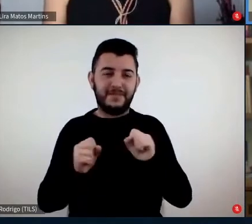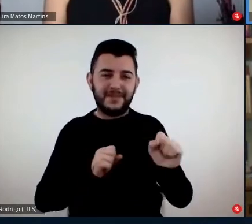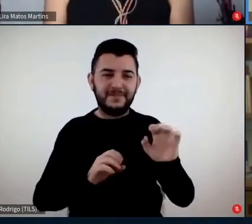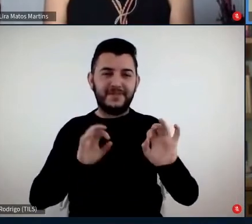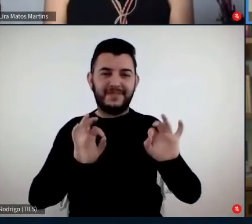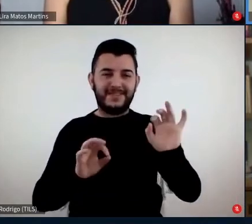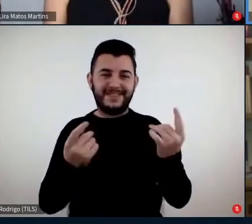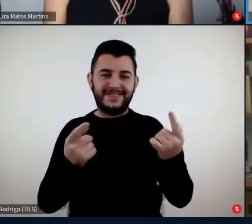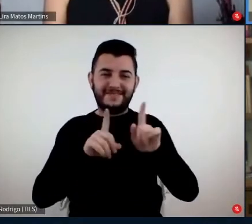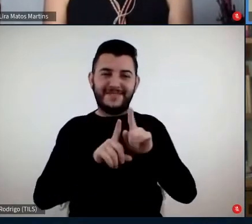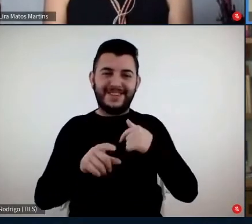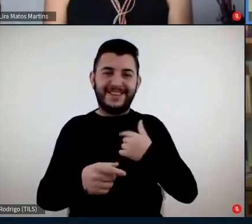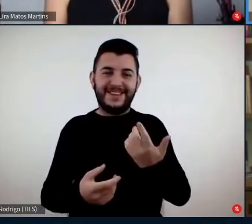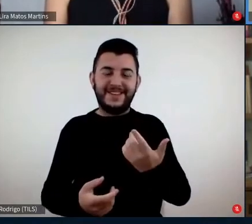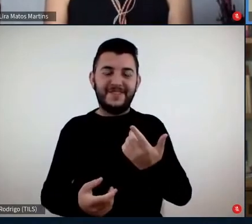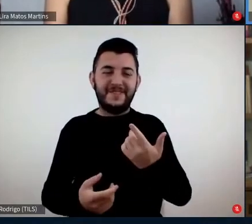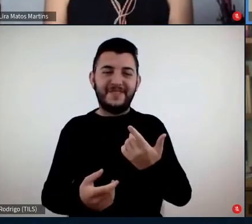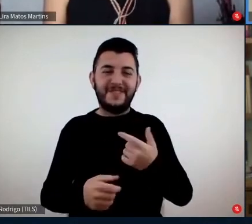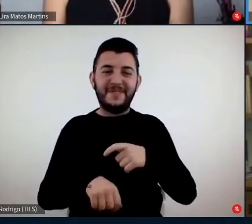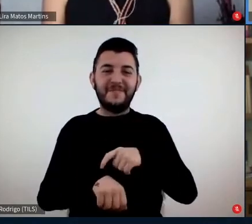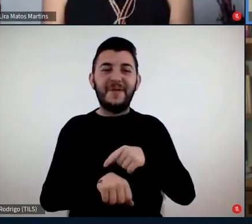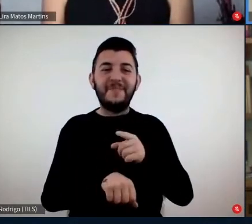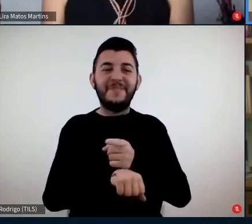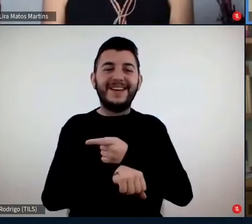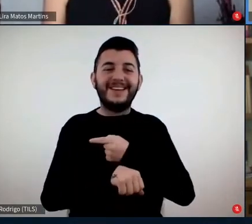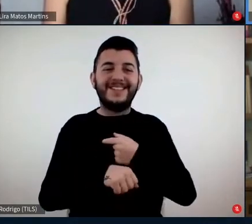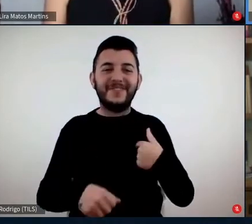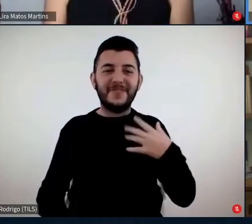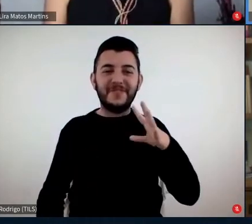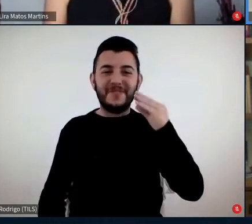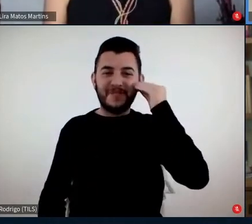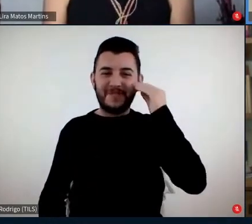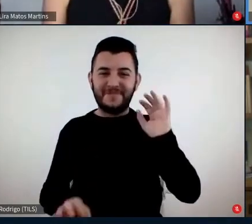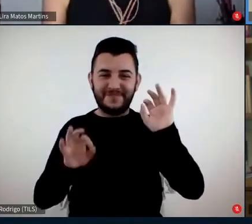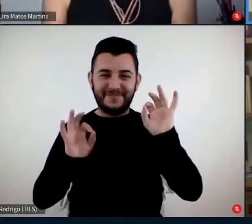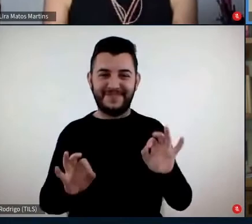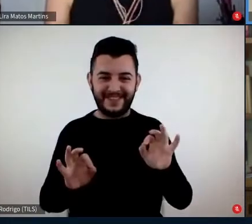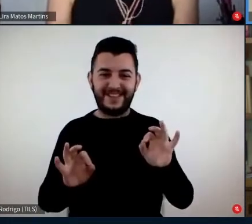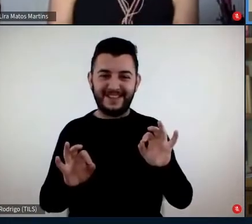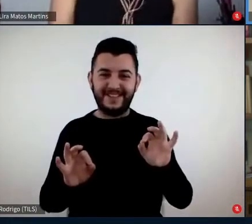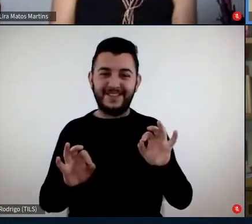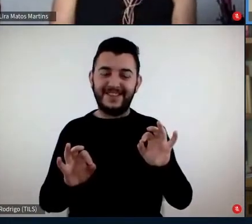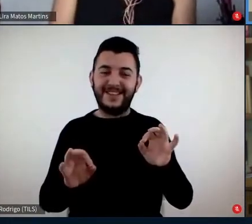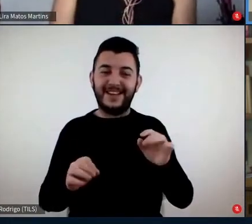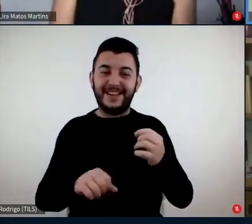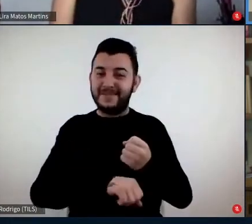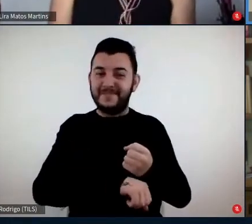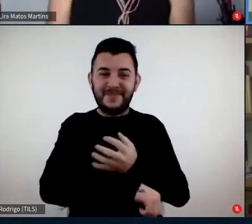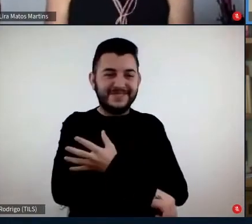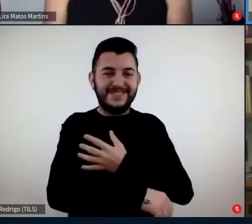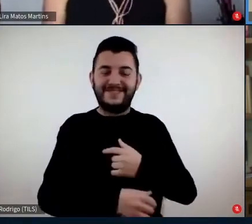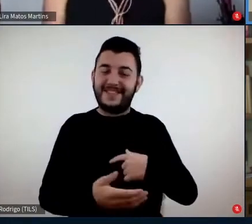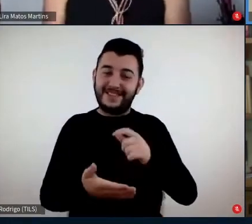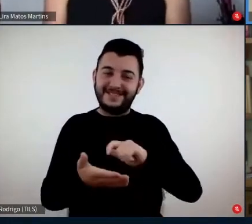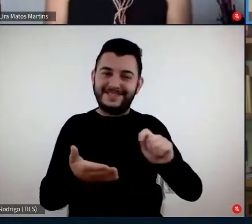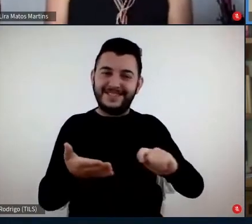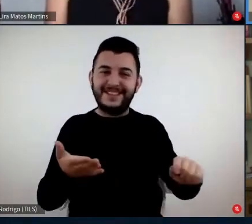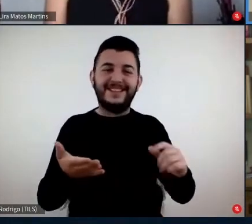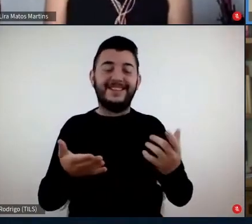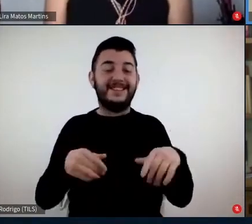em relação a isso com a Lira, porque a gente tem muita emoção escrita, né? Mas vamos ouvir agora, quero te agradecer muito, Sabine.